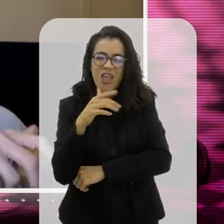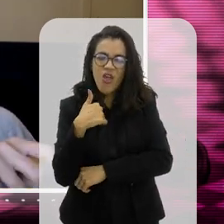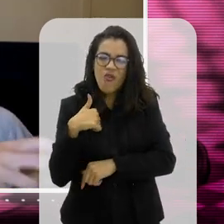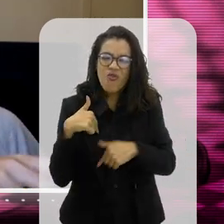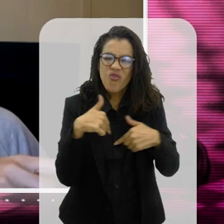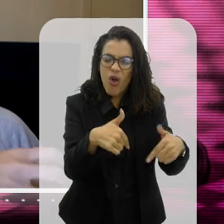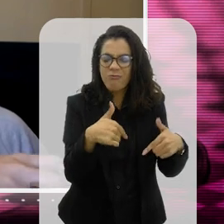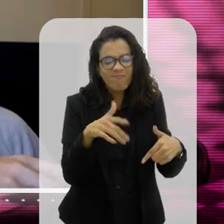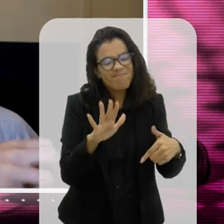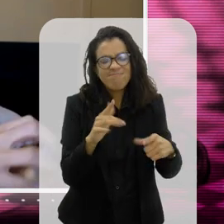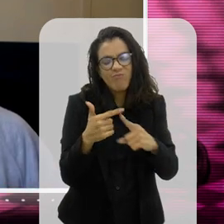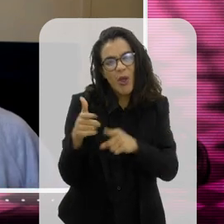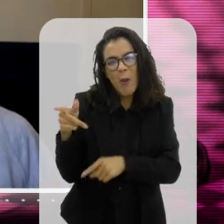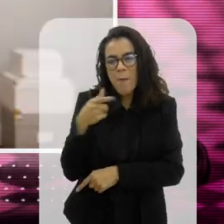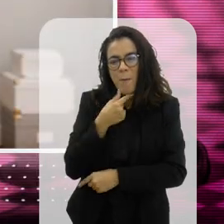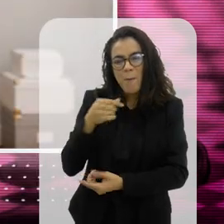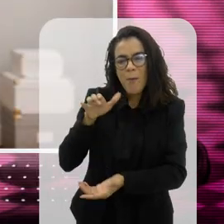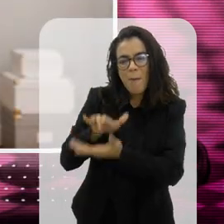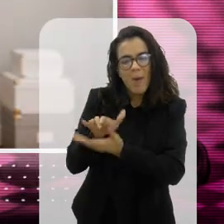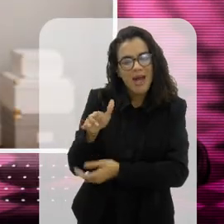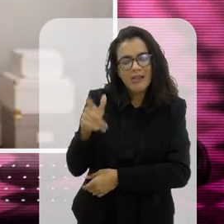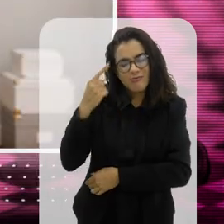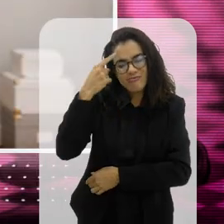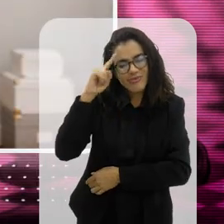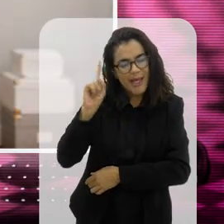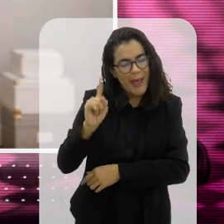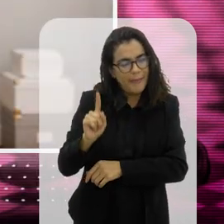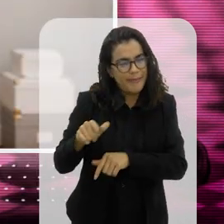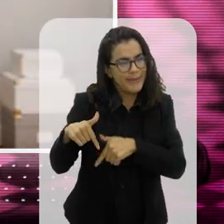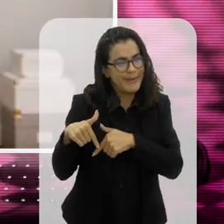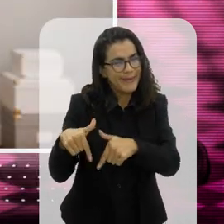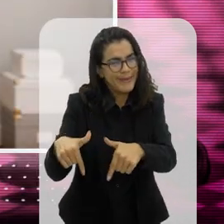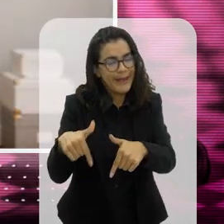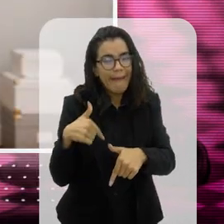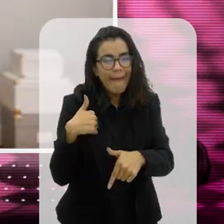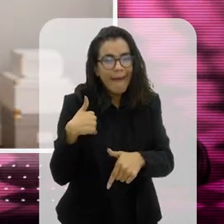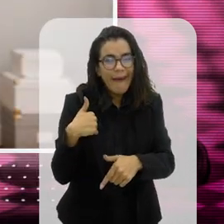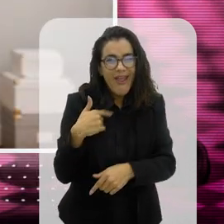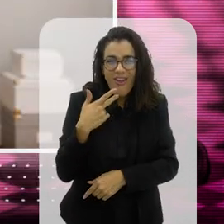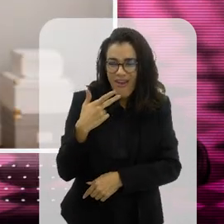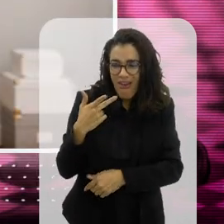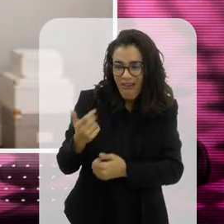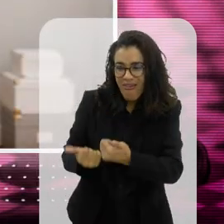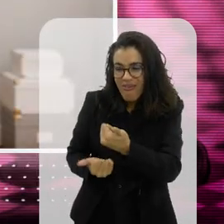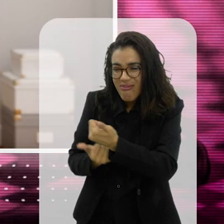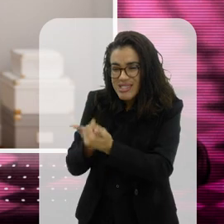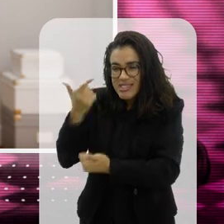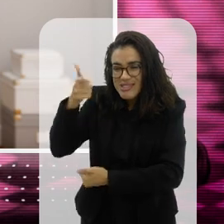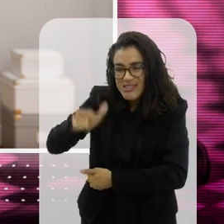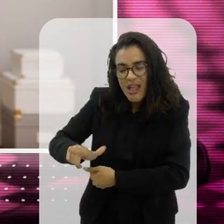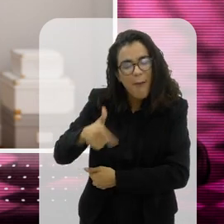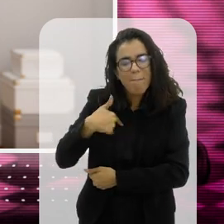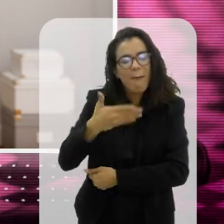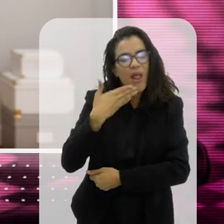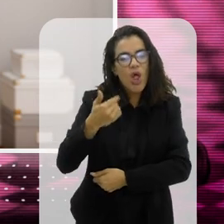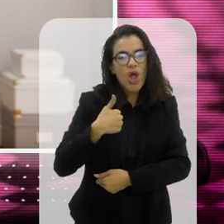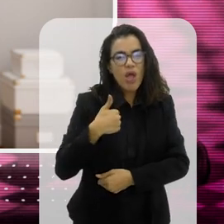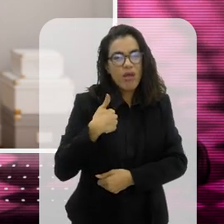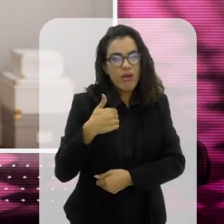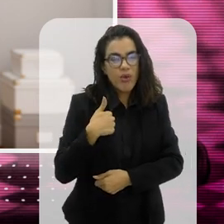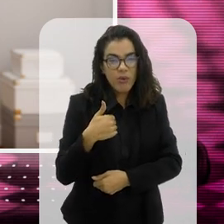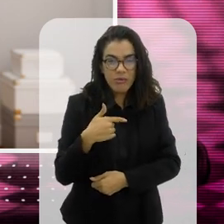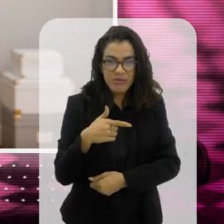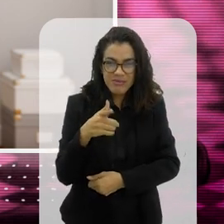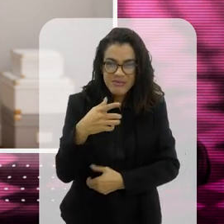pega dizendo: não, não, eu vou fazer essa função porque eu acho que o meu marido não vai fazer direito. Se é para fazer, se for para eu reforçar o que ele já fez,